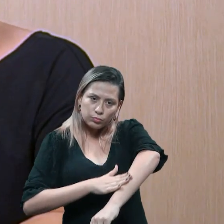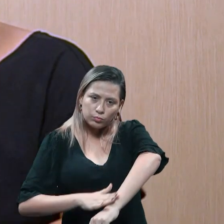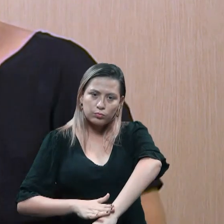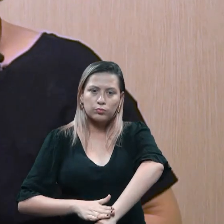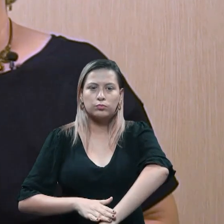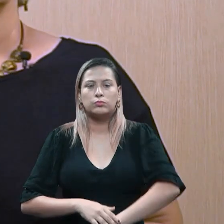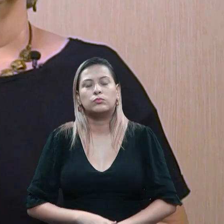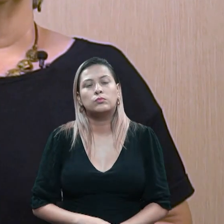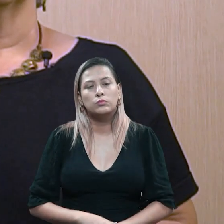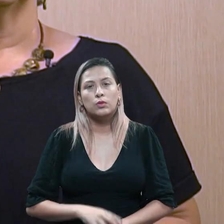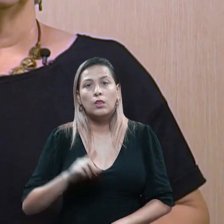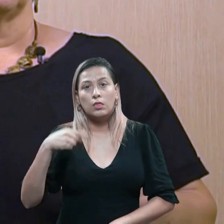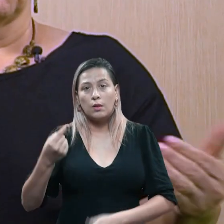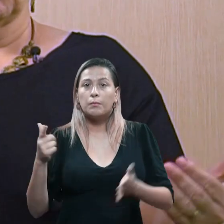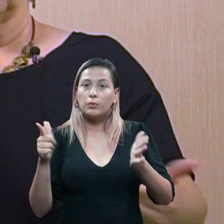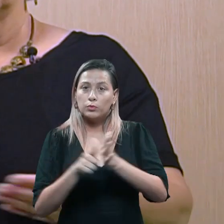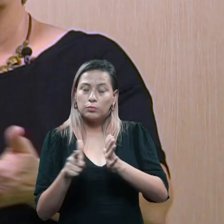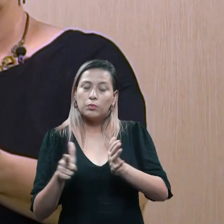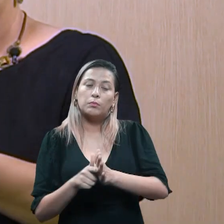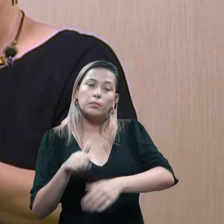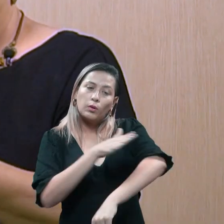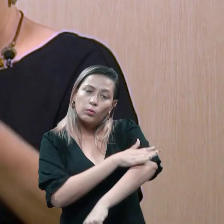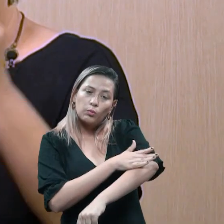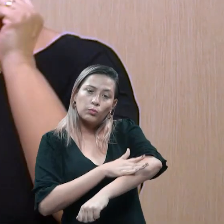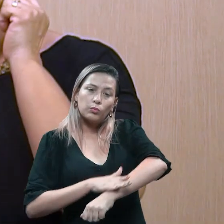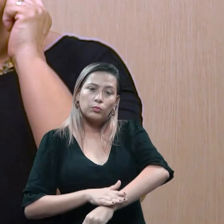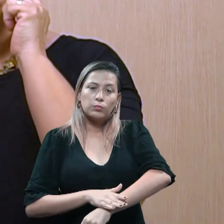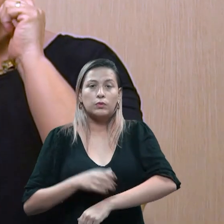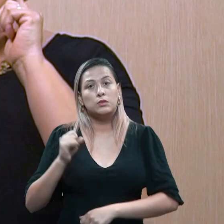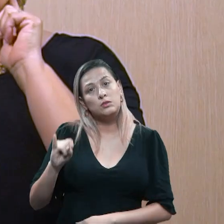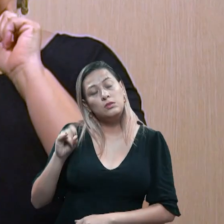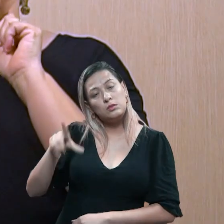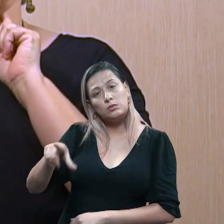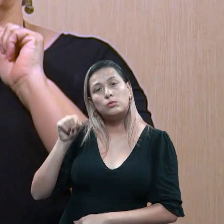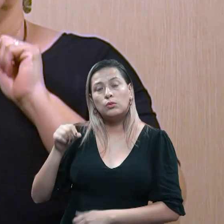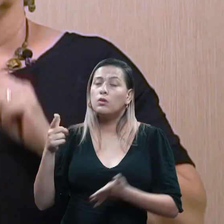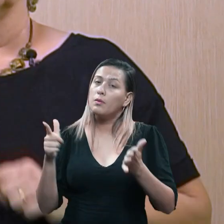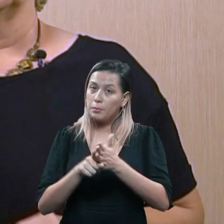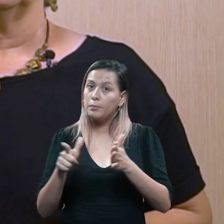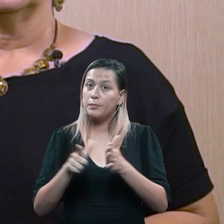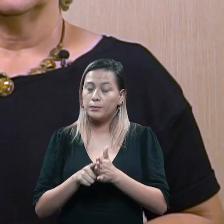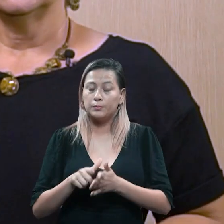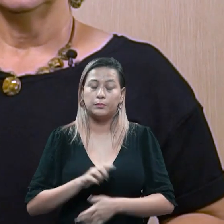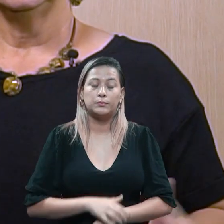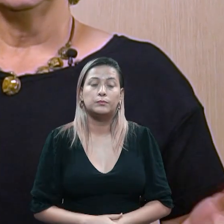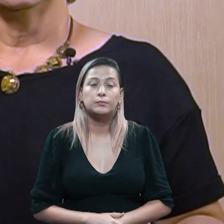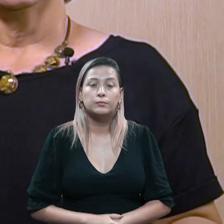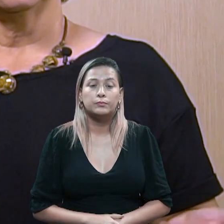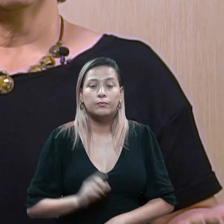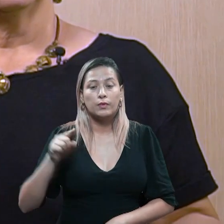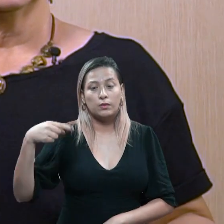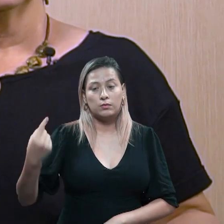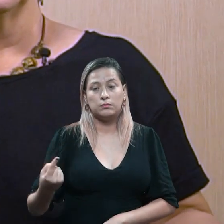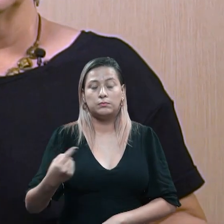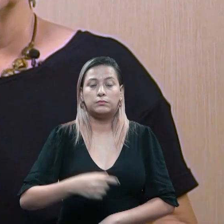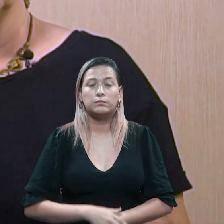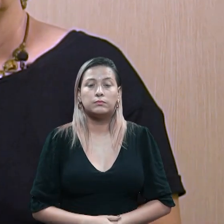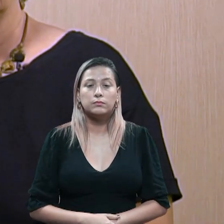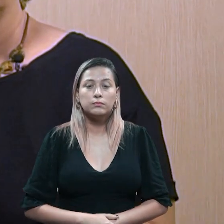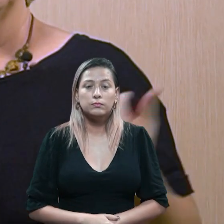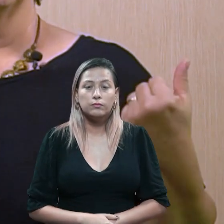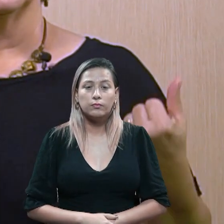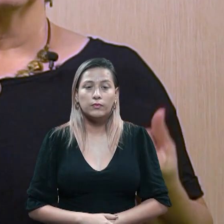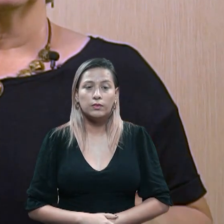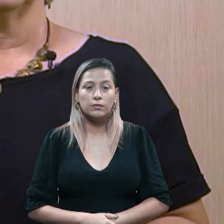depilatório em seguida, se a sua escolha for com papel depilatório, e na hora